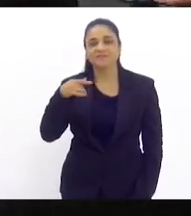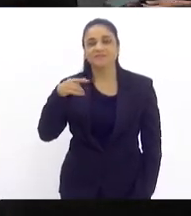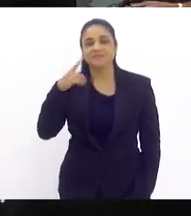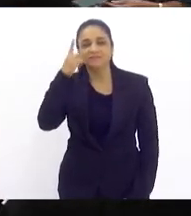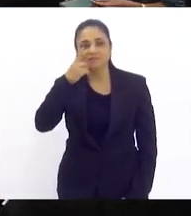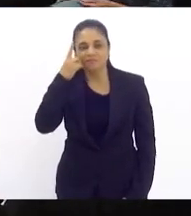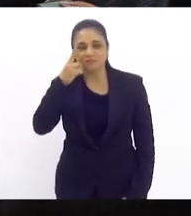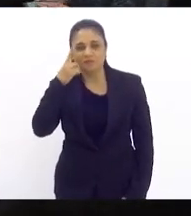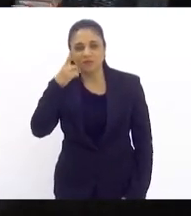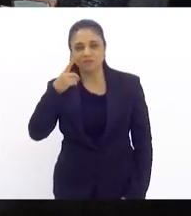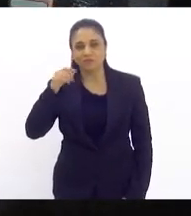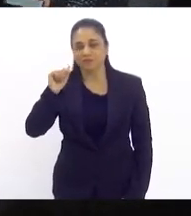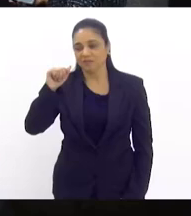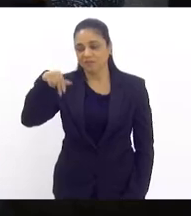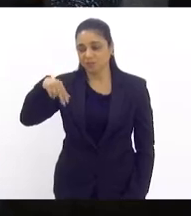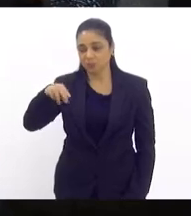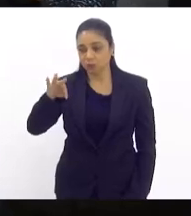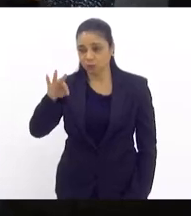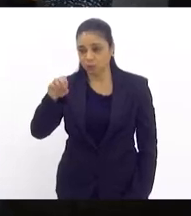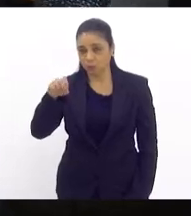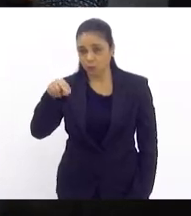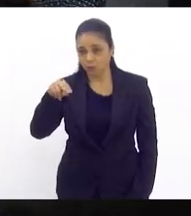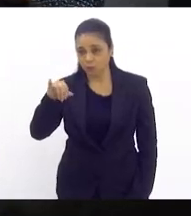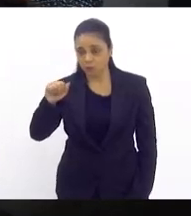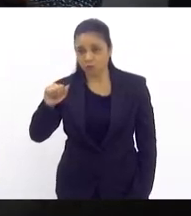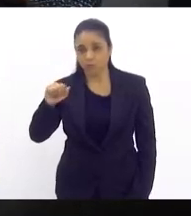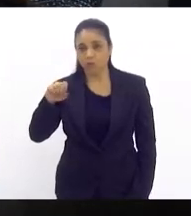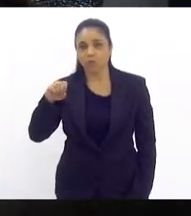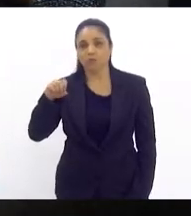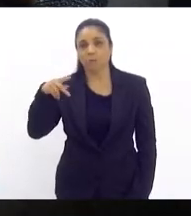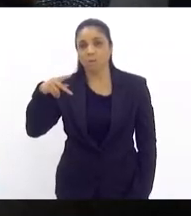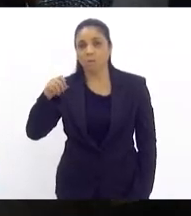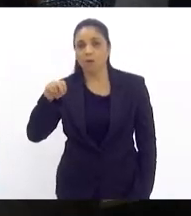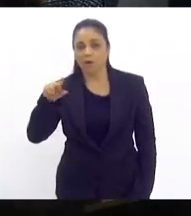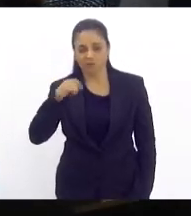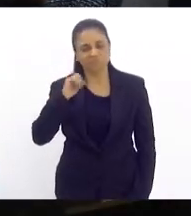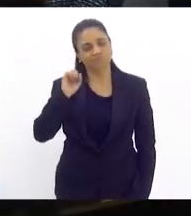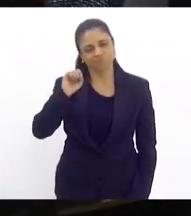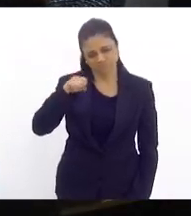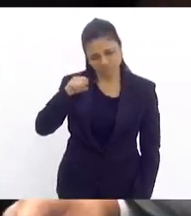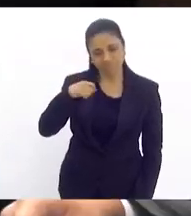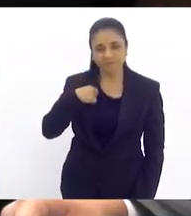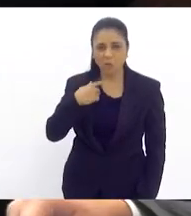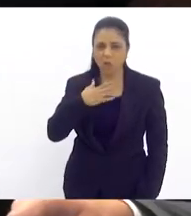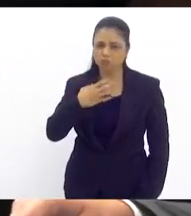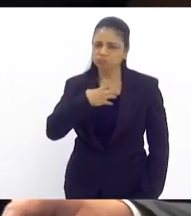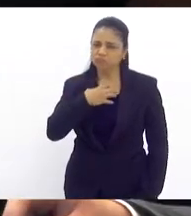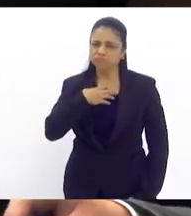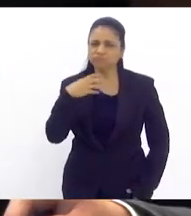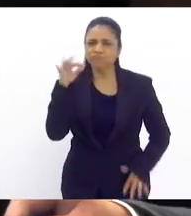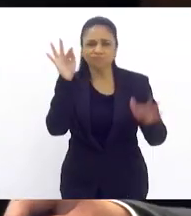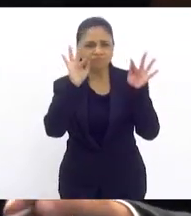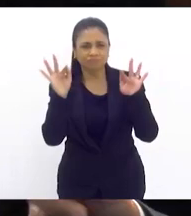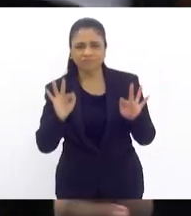Deputado Antônio de Paula Presidente eu tô feliz